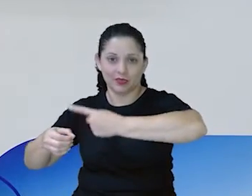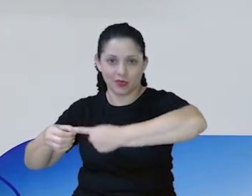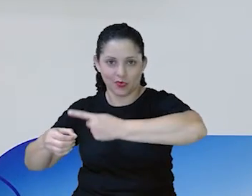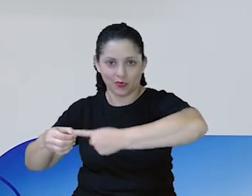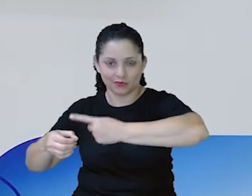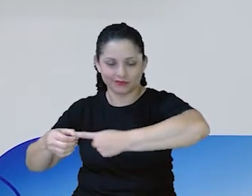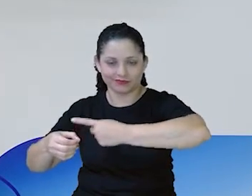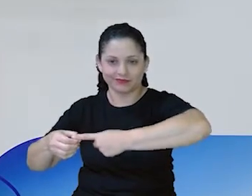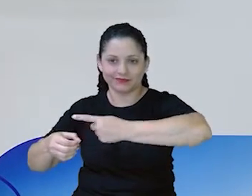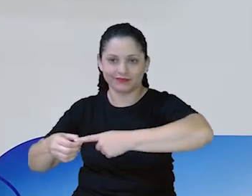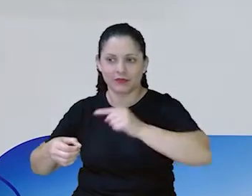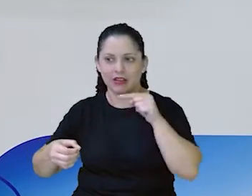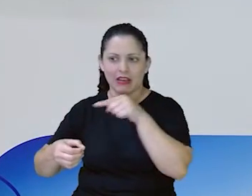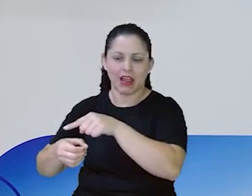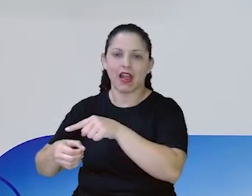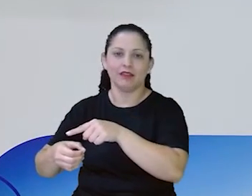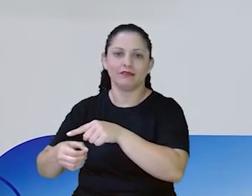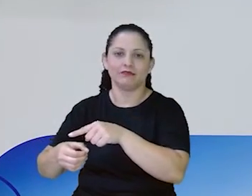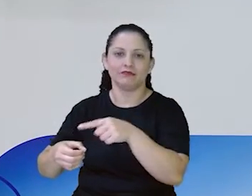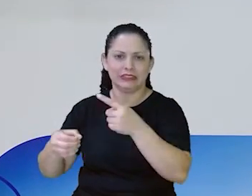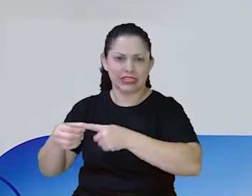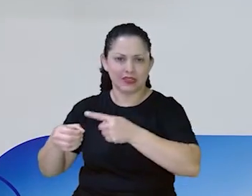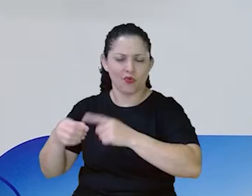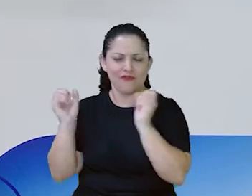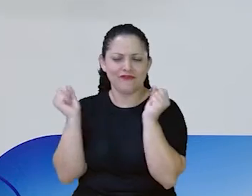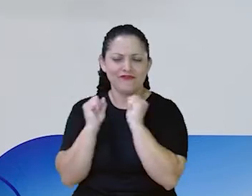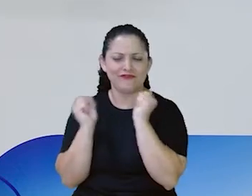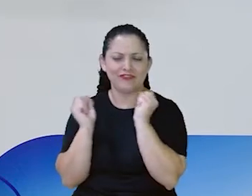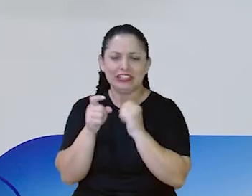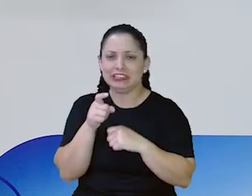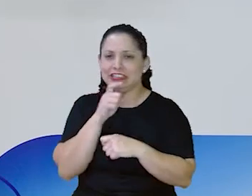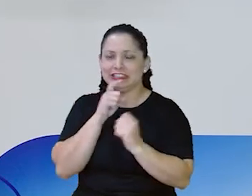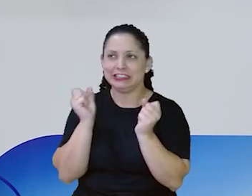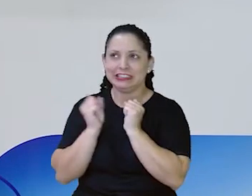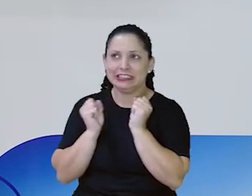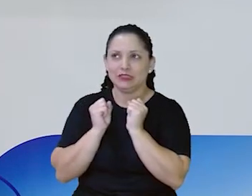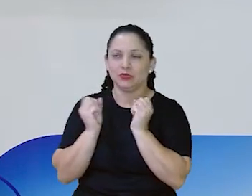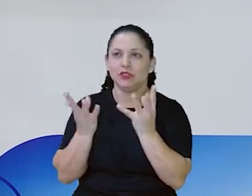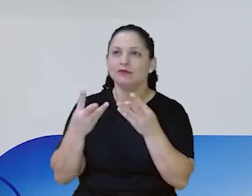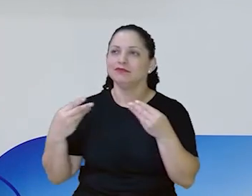estado, Festival de Garanhuns. Friozinho lá no interior,